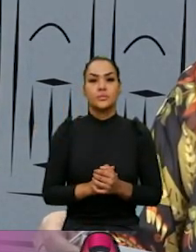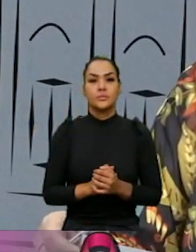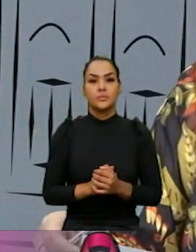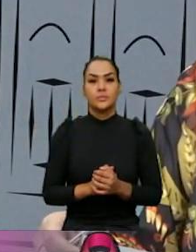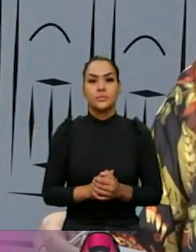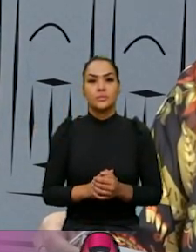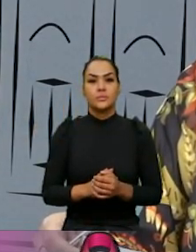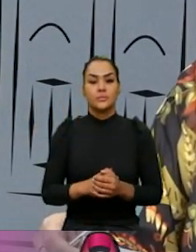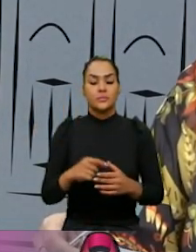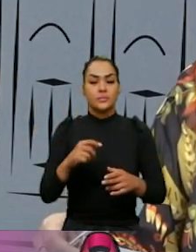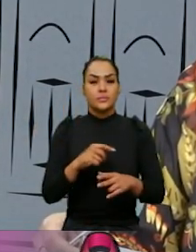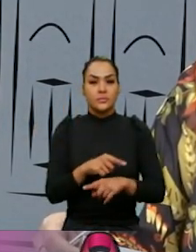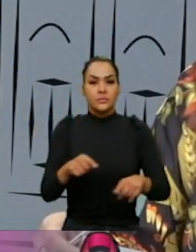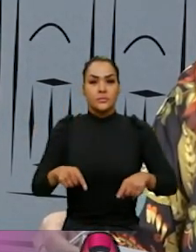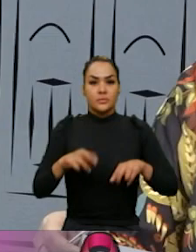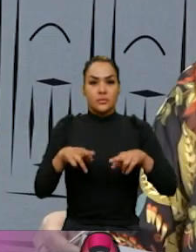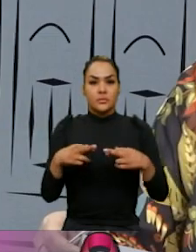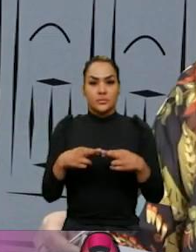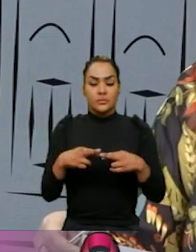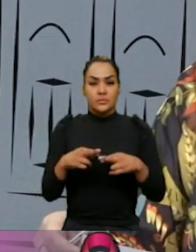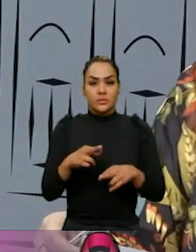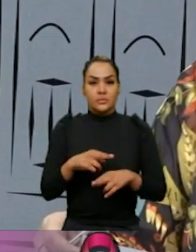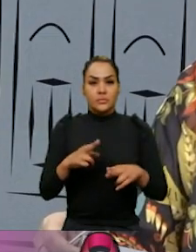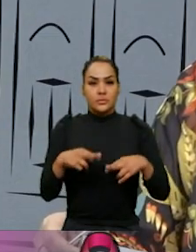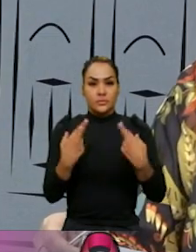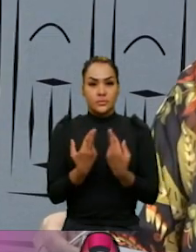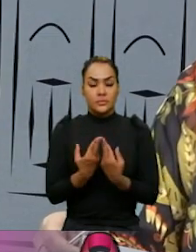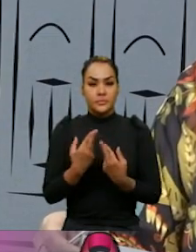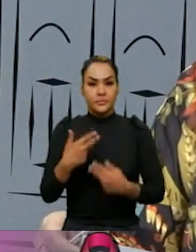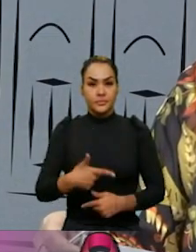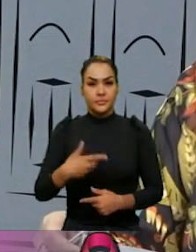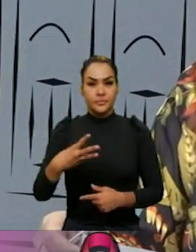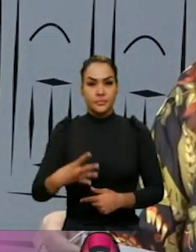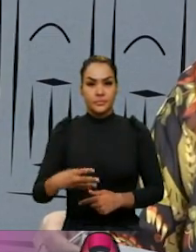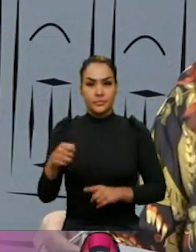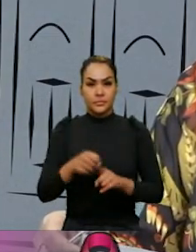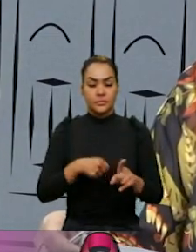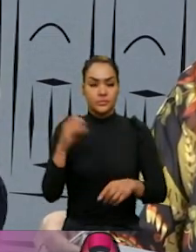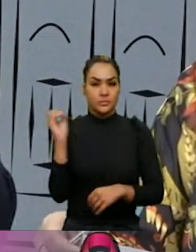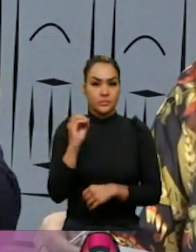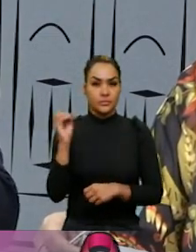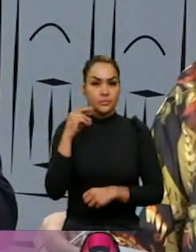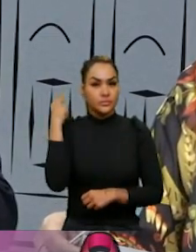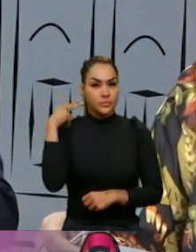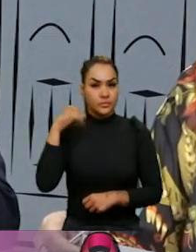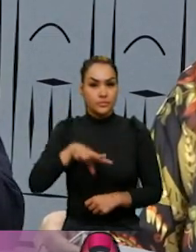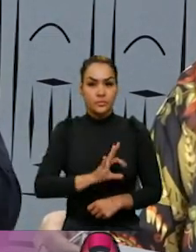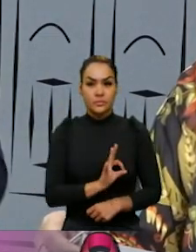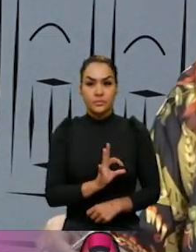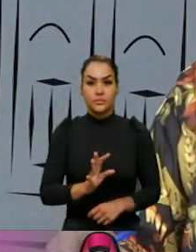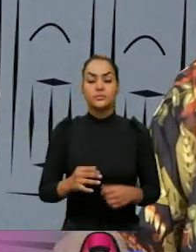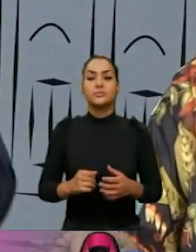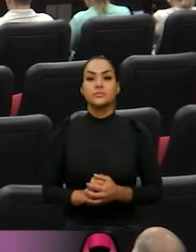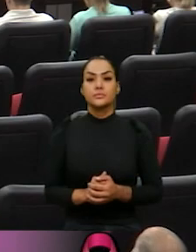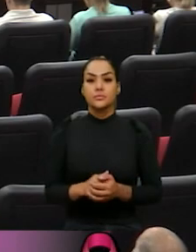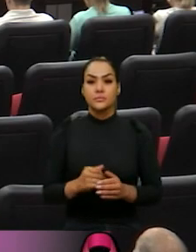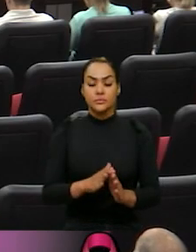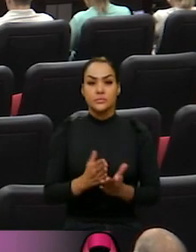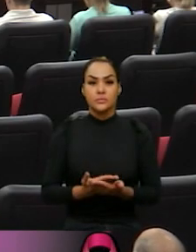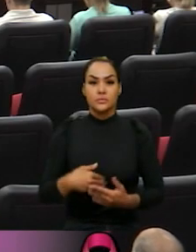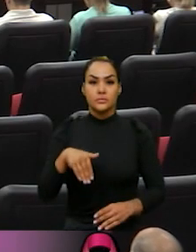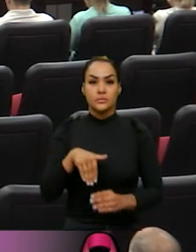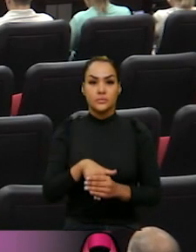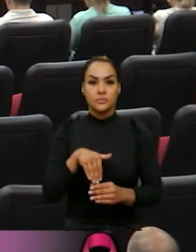das Sessões, 24 de outubro de 2023, Dr. Jaime, vereador PSDB. O requerimento está